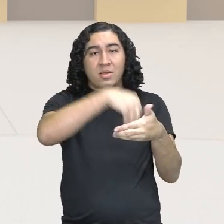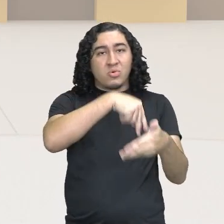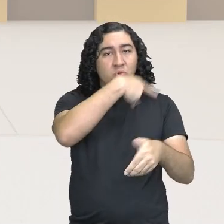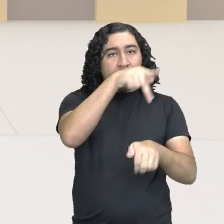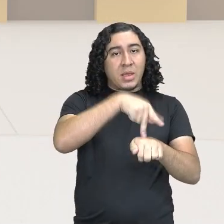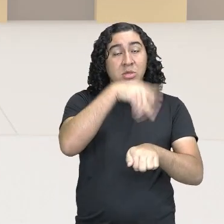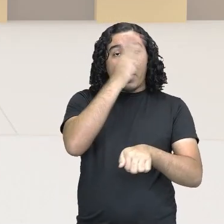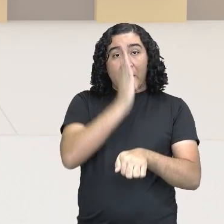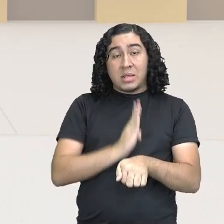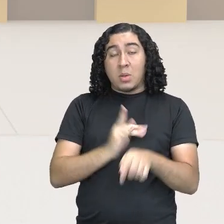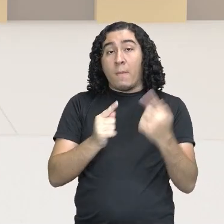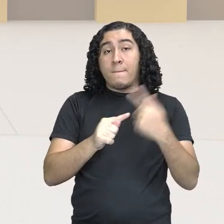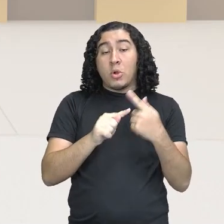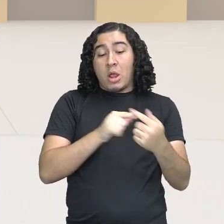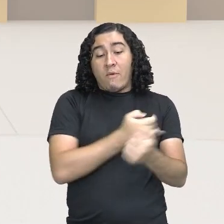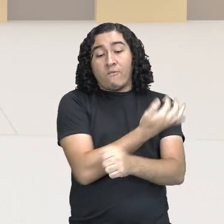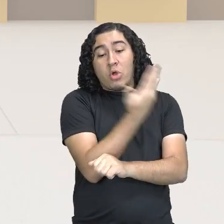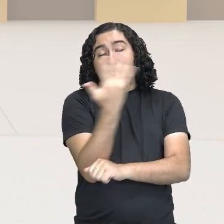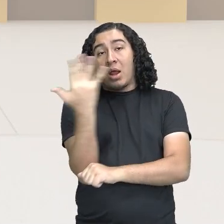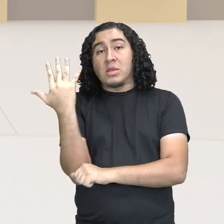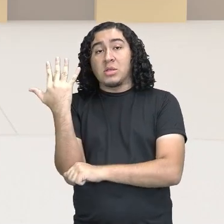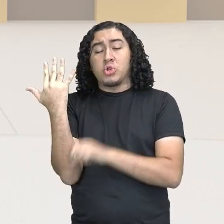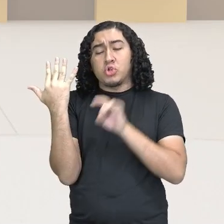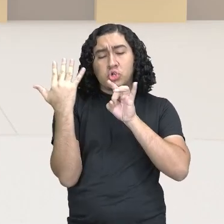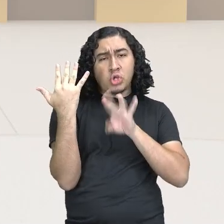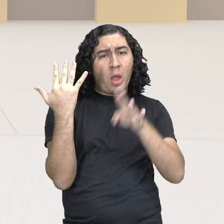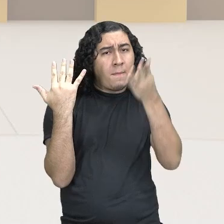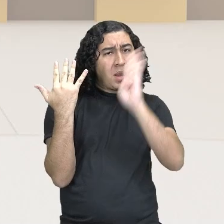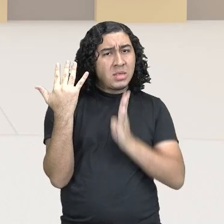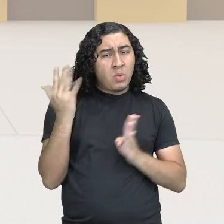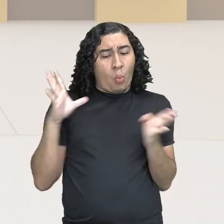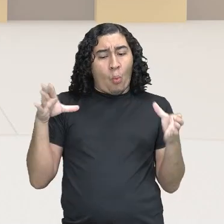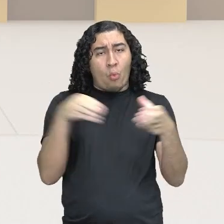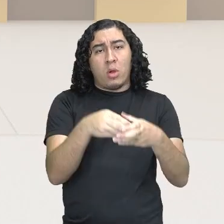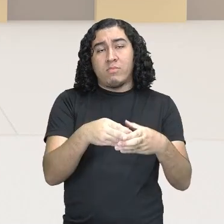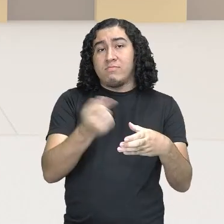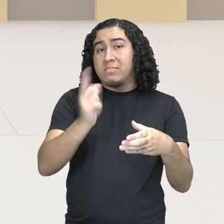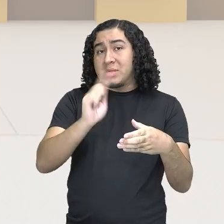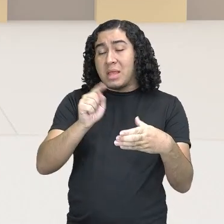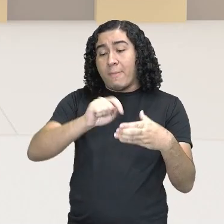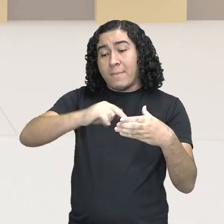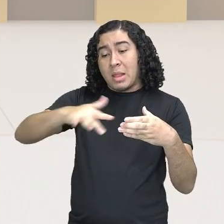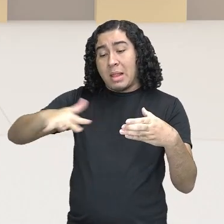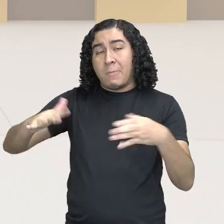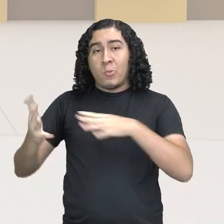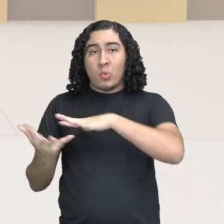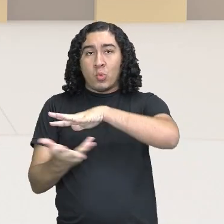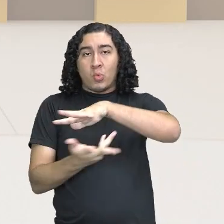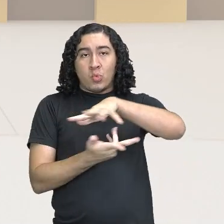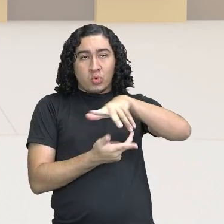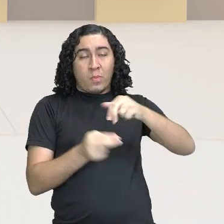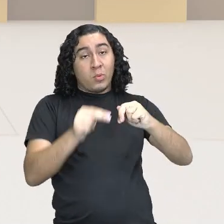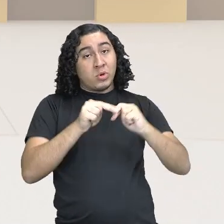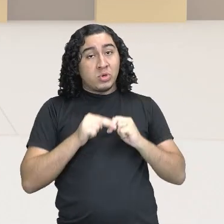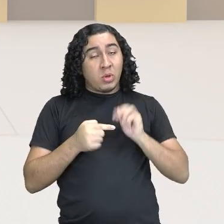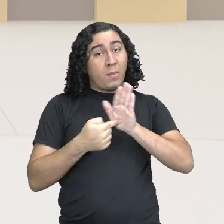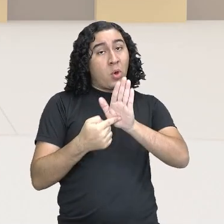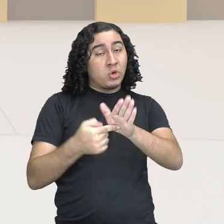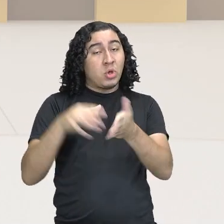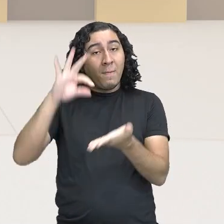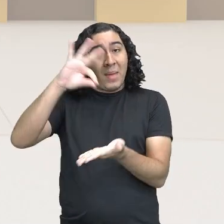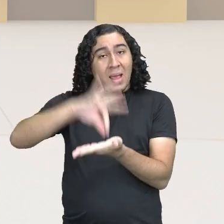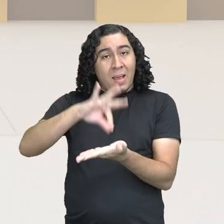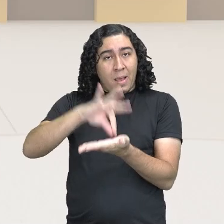porque a floresta amazônica não está só no Brasil. Por isso que a gente mostrou aí no mapa, né, no mapa mundi, que a